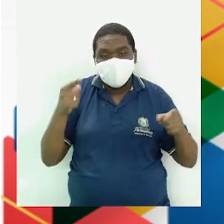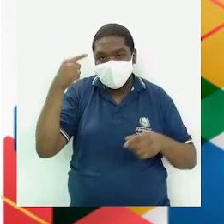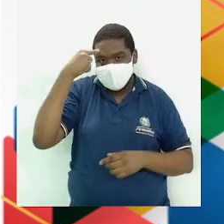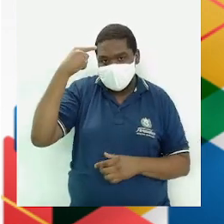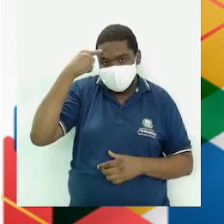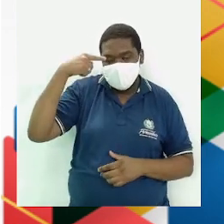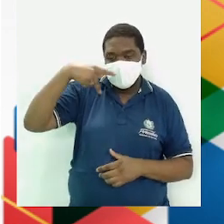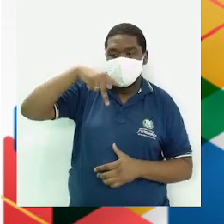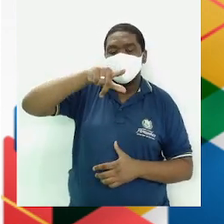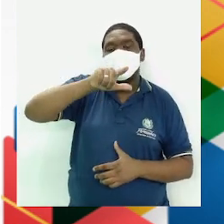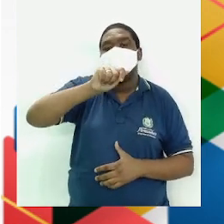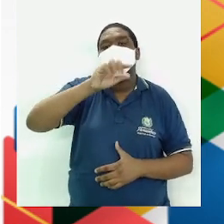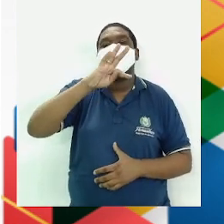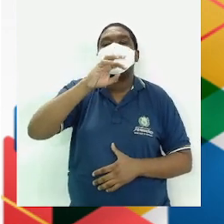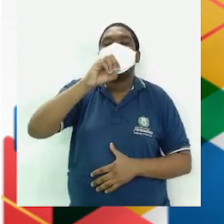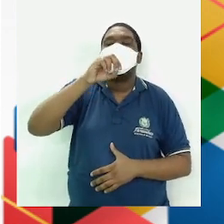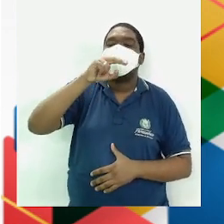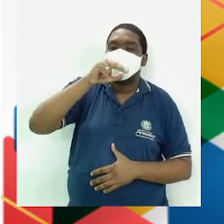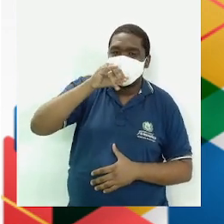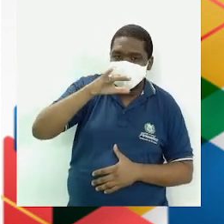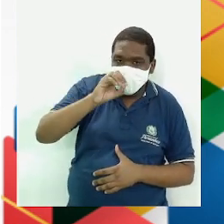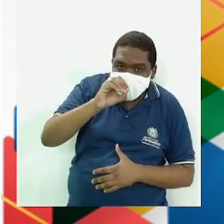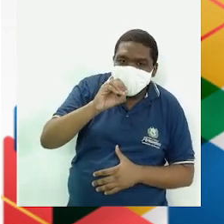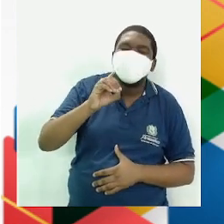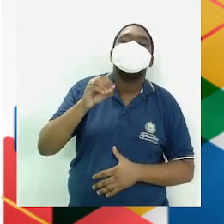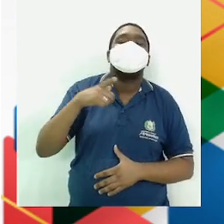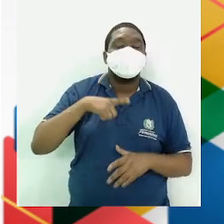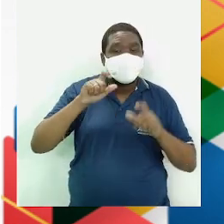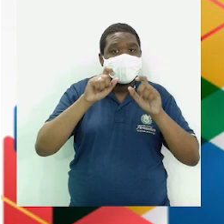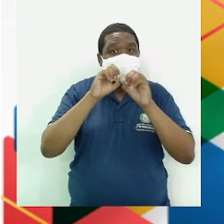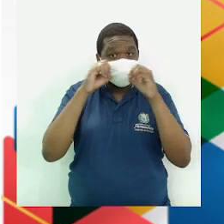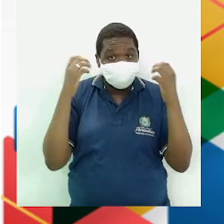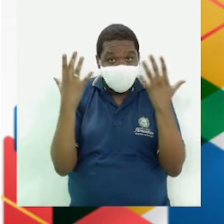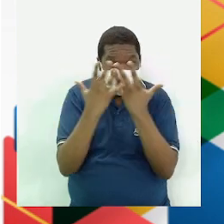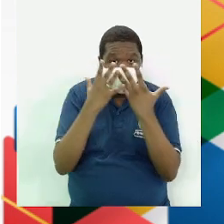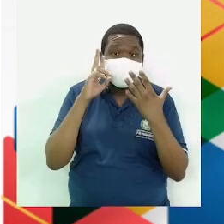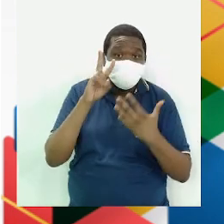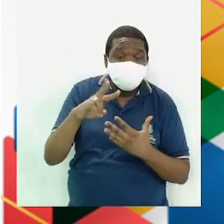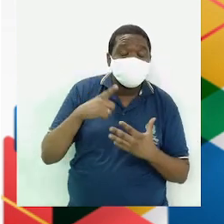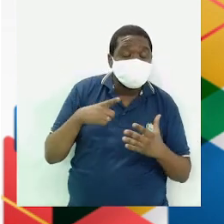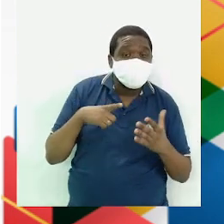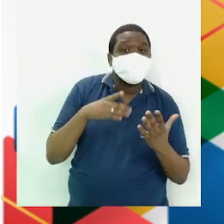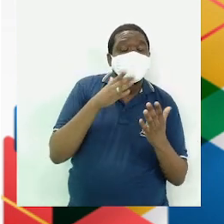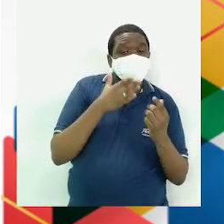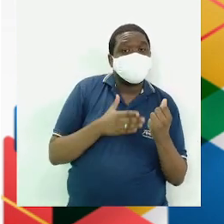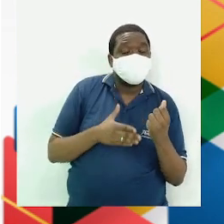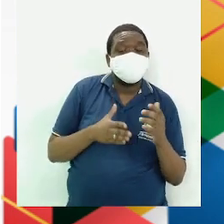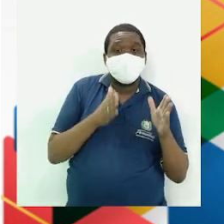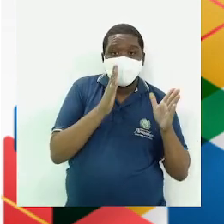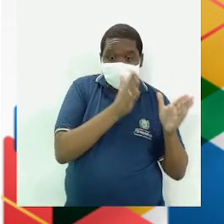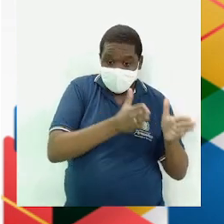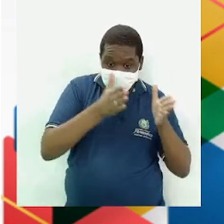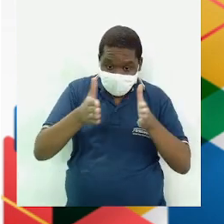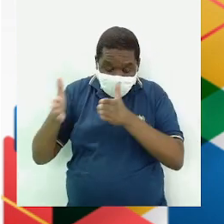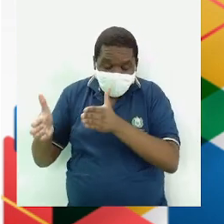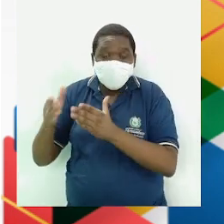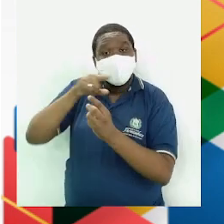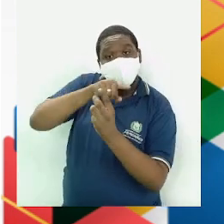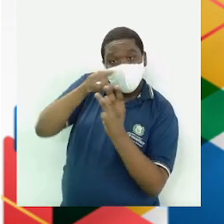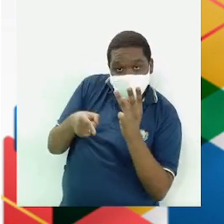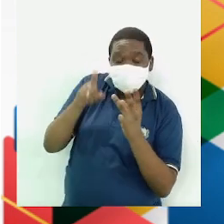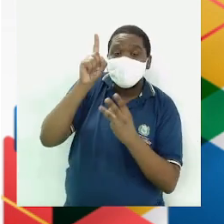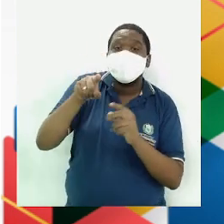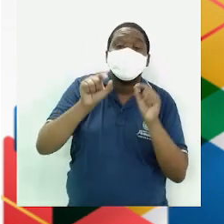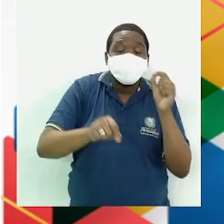como vocês podem ver aí no slide, ele é dividido em três partes, em três períodos. O chamado período socrático,